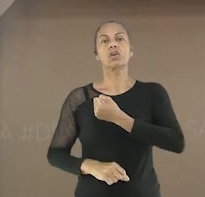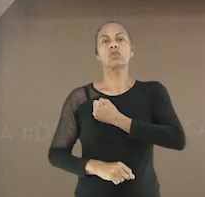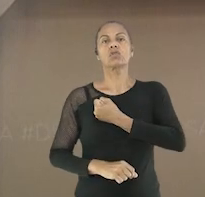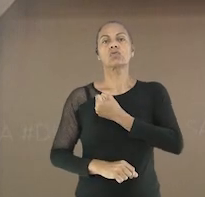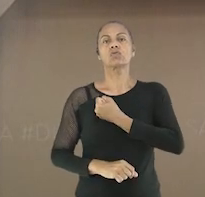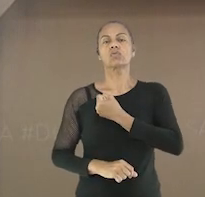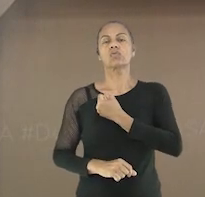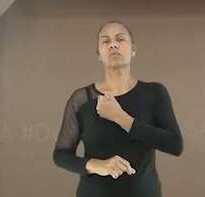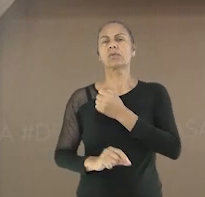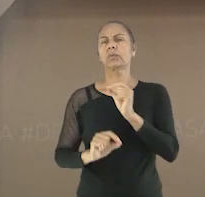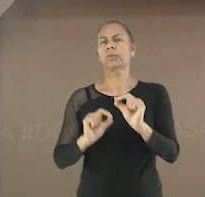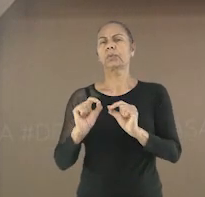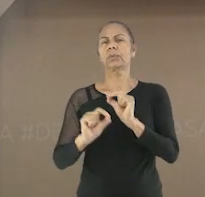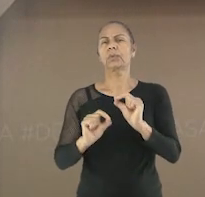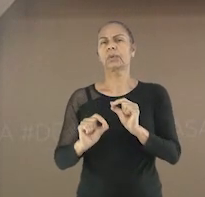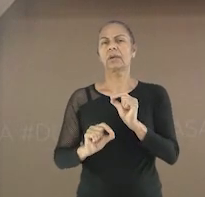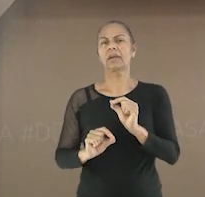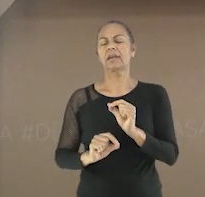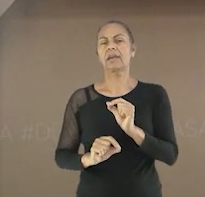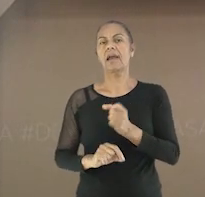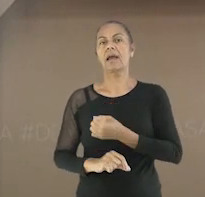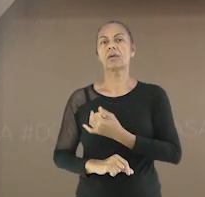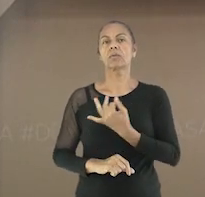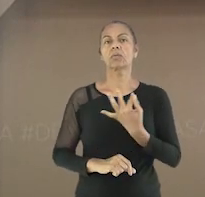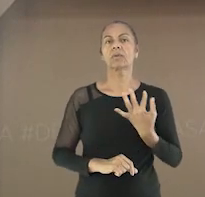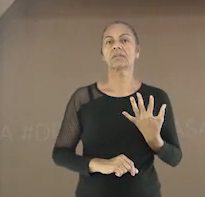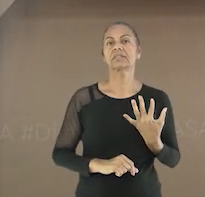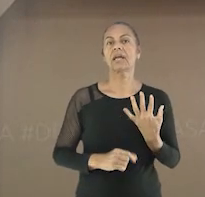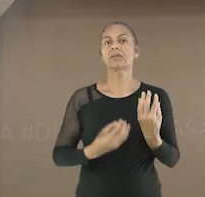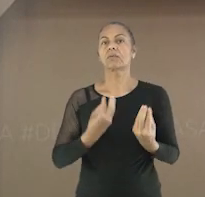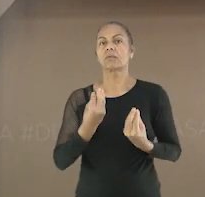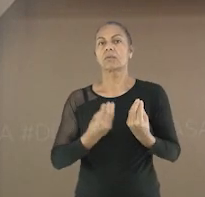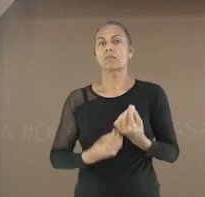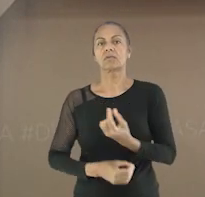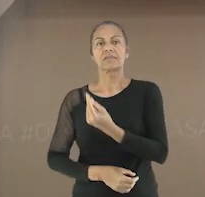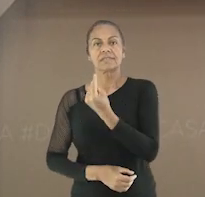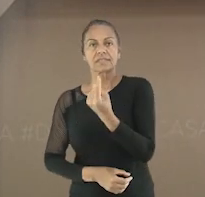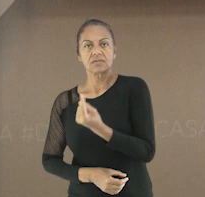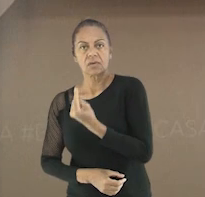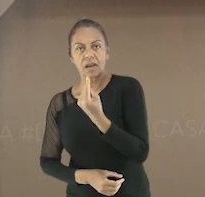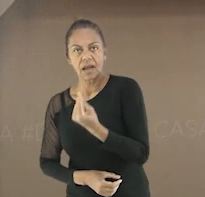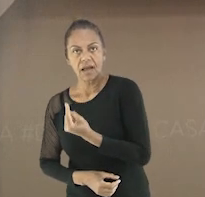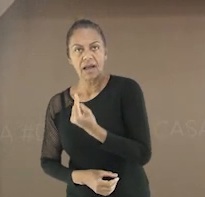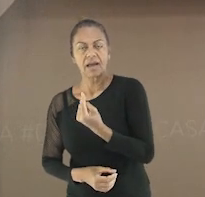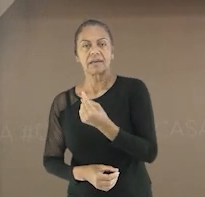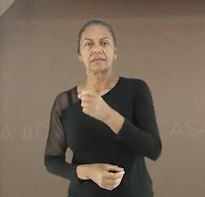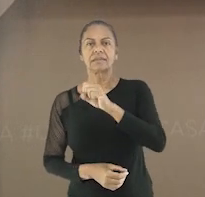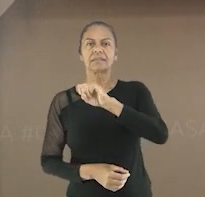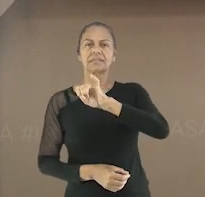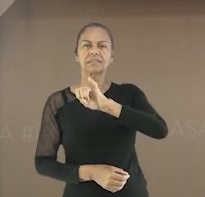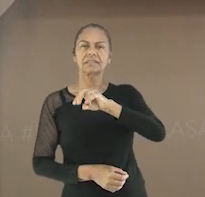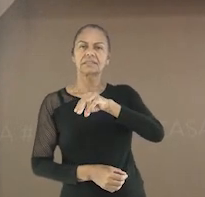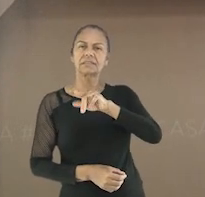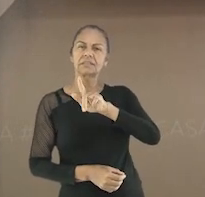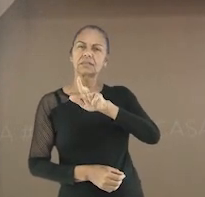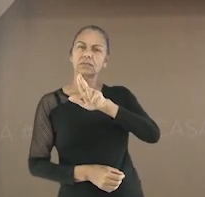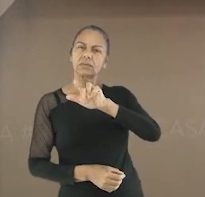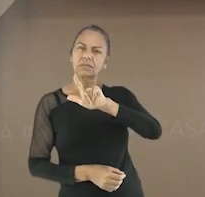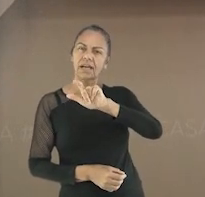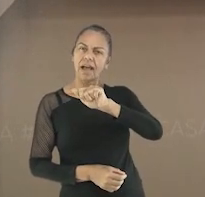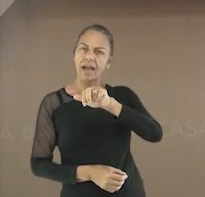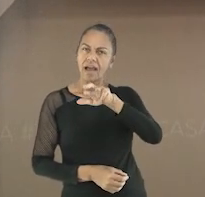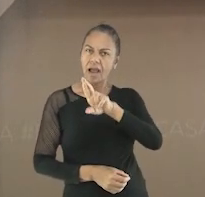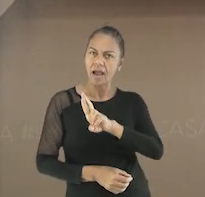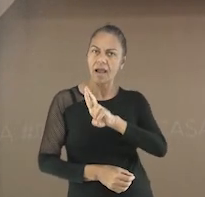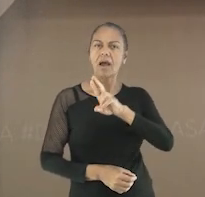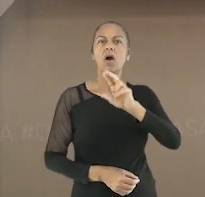de número, isto é, singular e plural. Um substantivo pode estar no